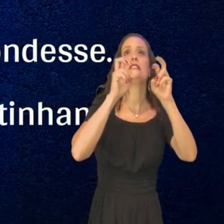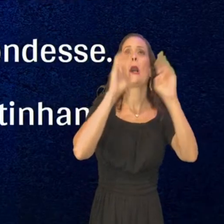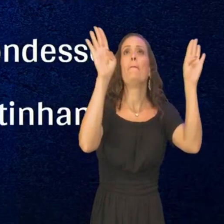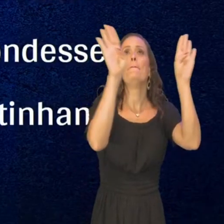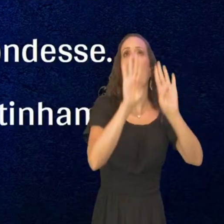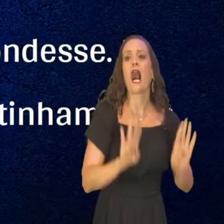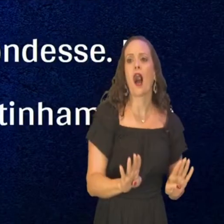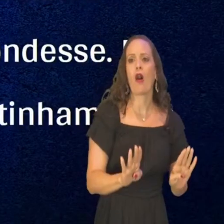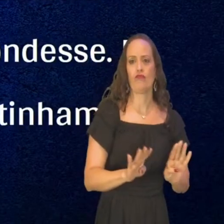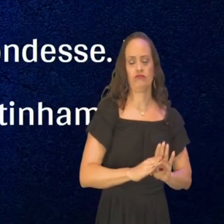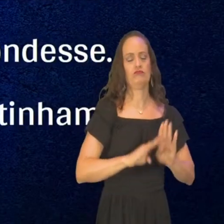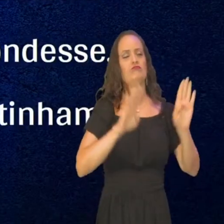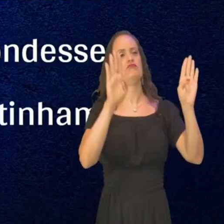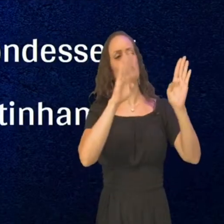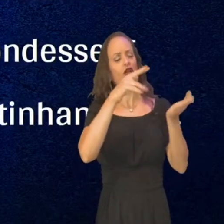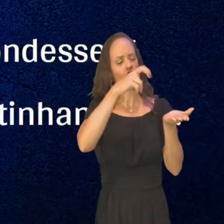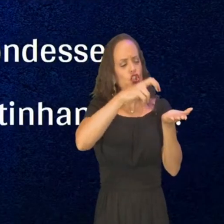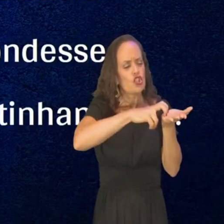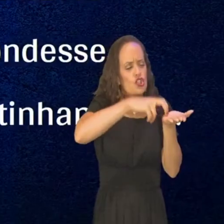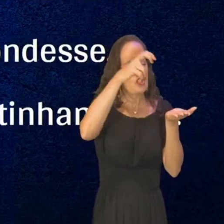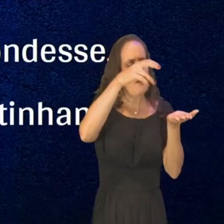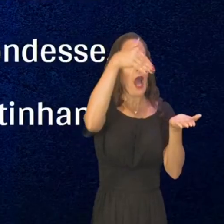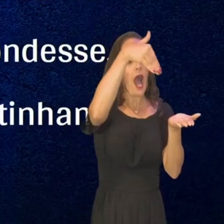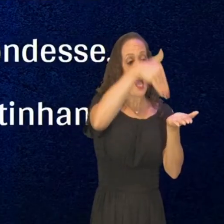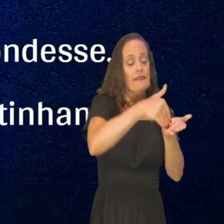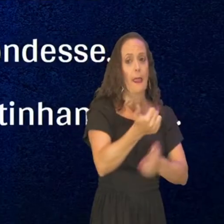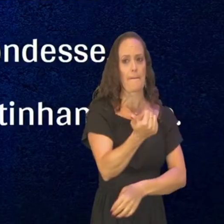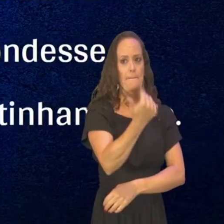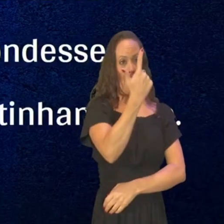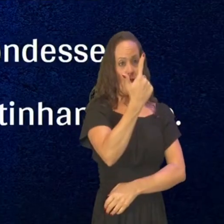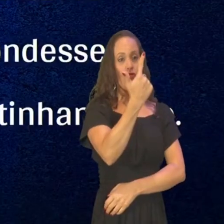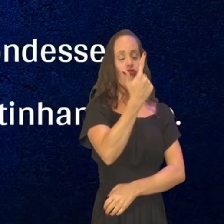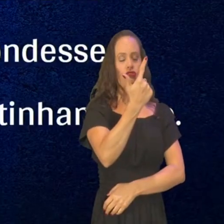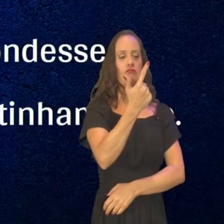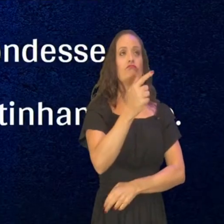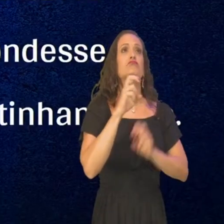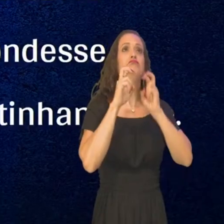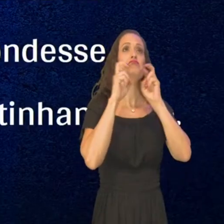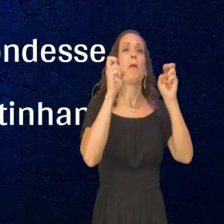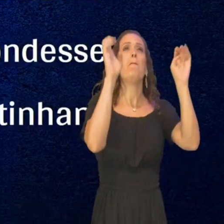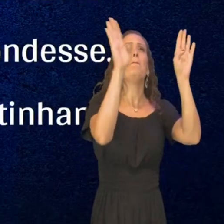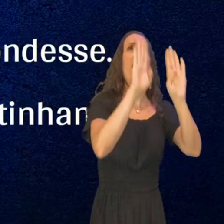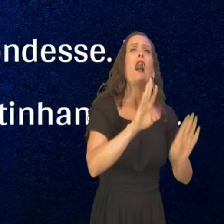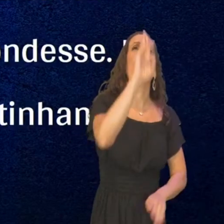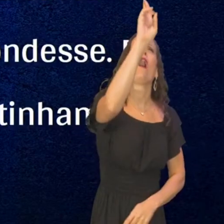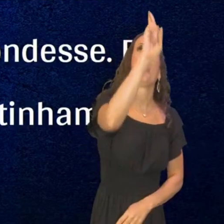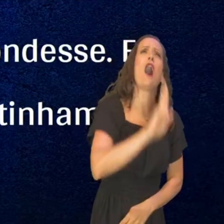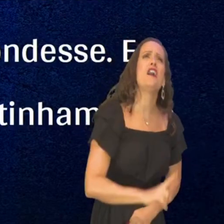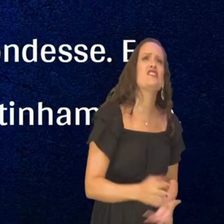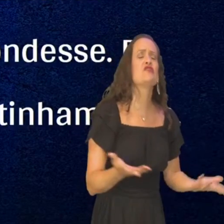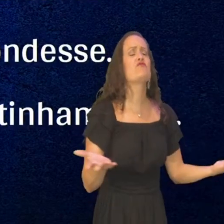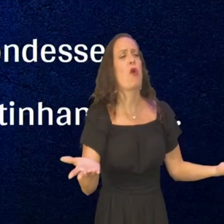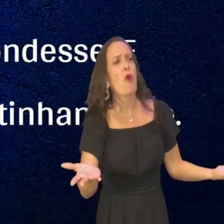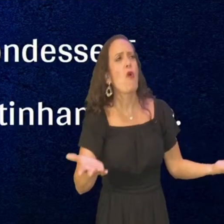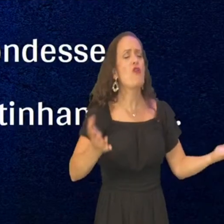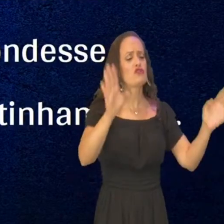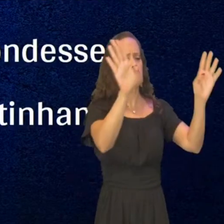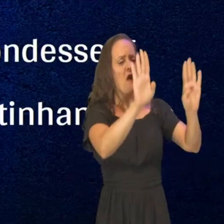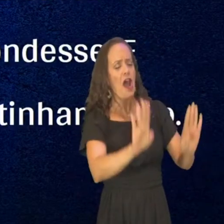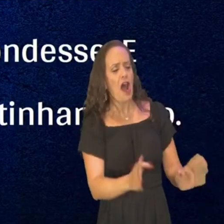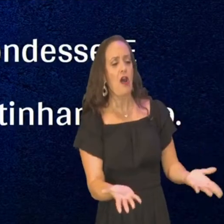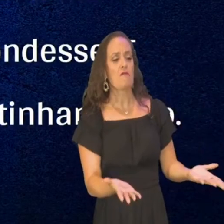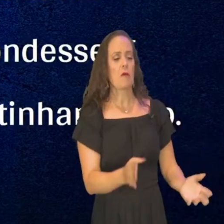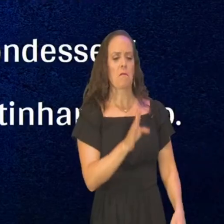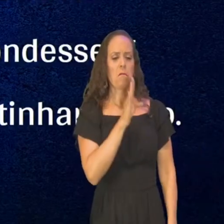Baal, desde a manhã até o meio-dia, dizendo: Ó Baal, responde-nos. Porém não se